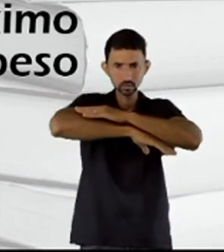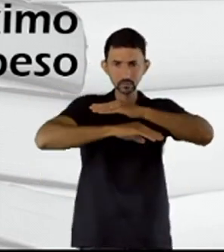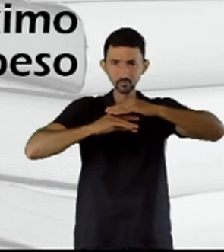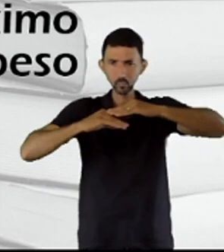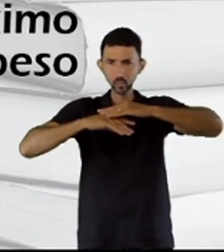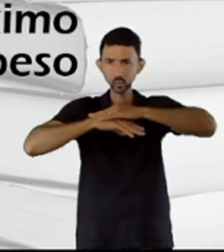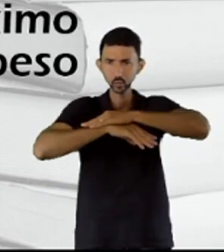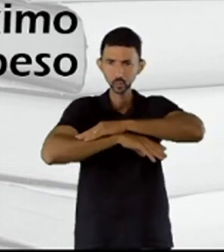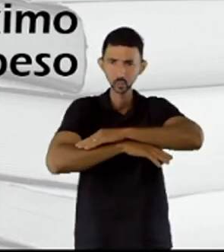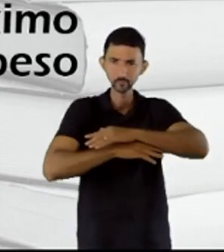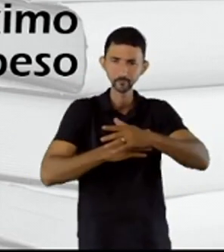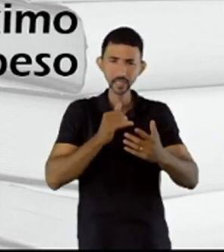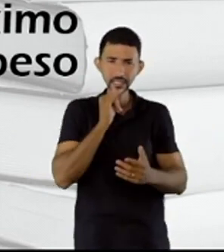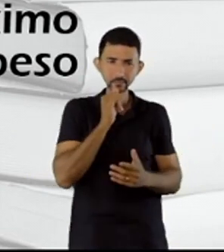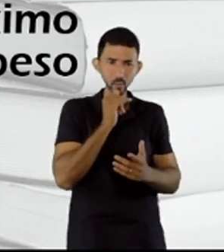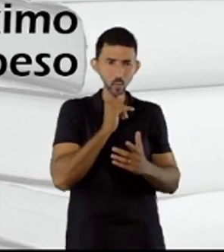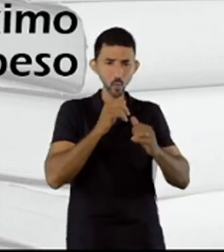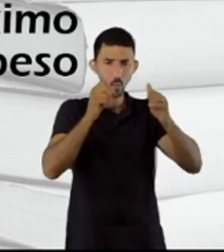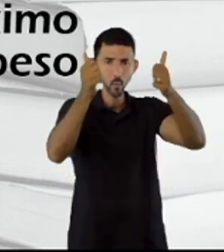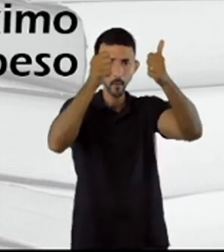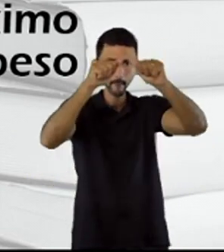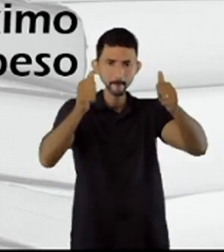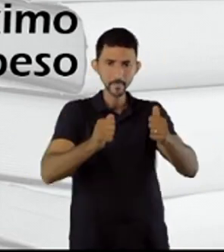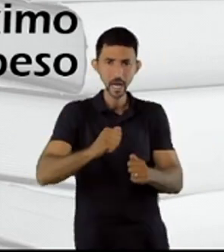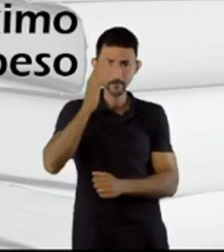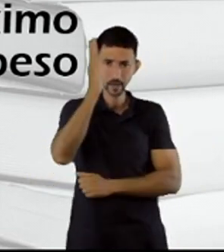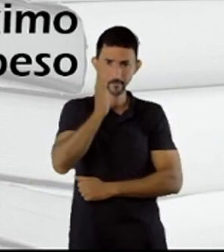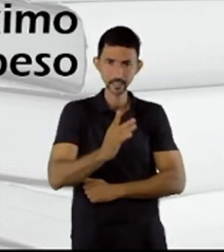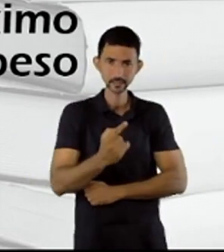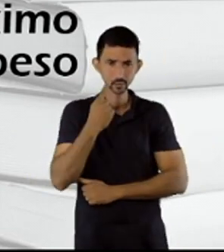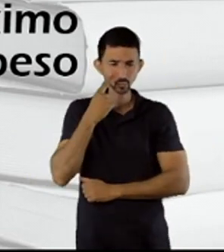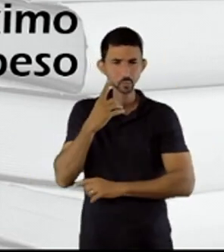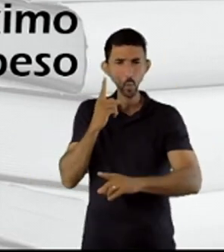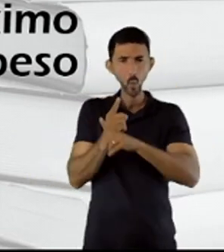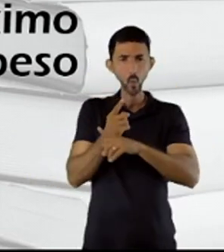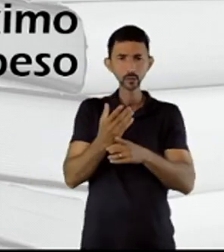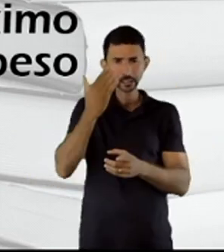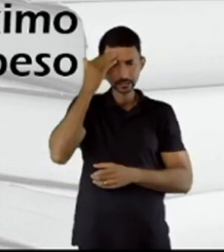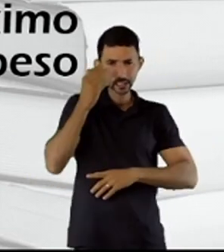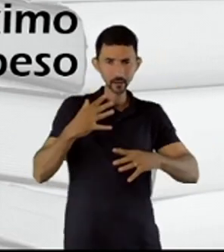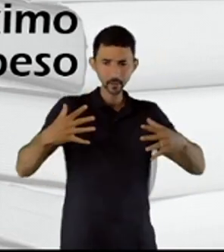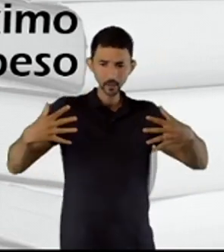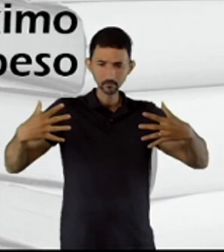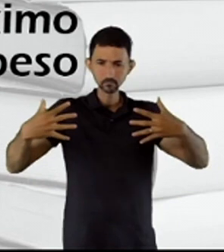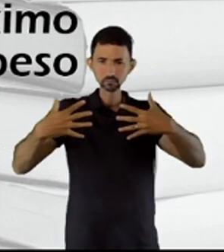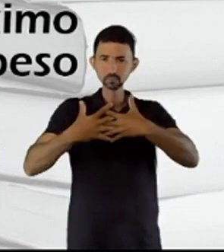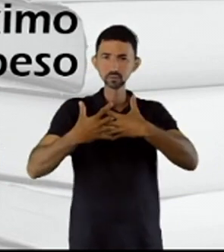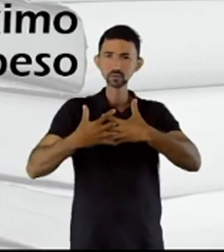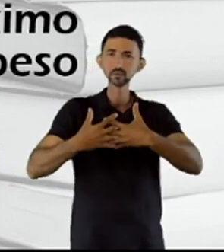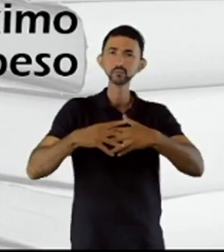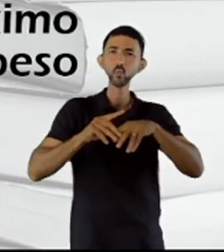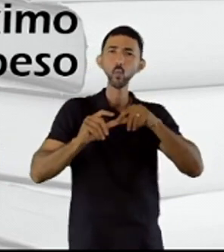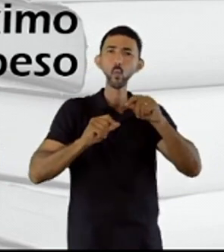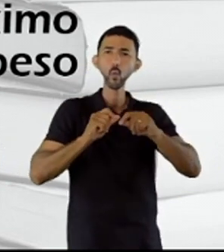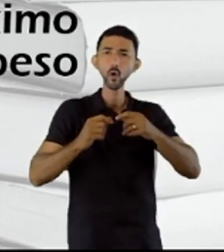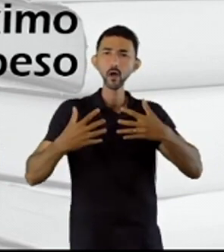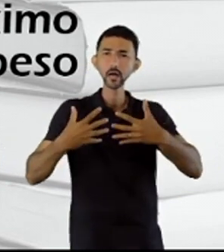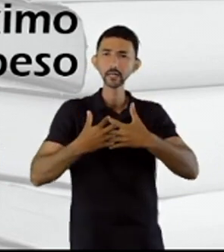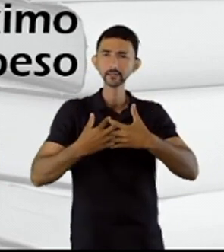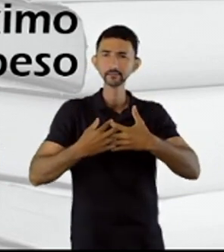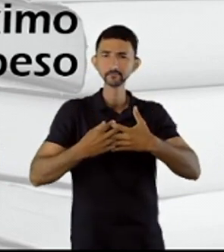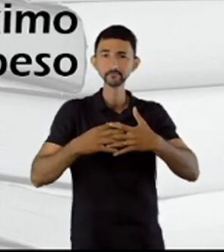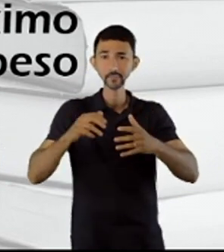conseguir observar o mapa do Brasil, por exemplo, você consegue praticamente encaixar ele no mapa